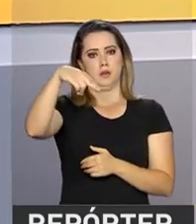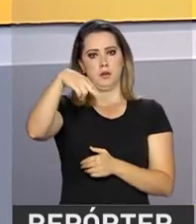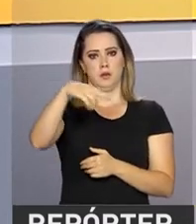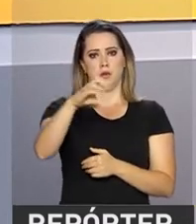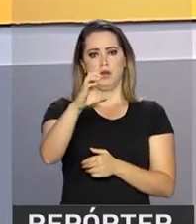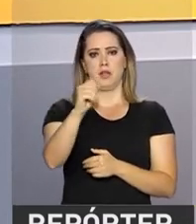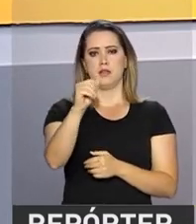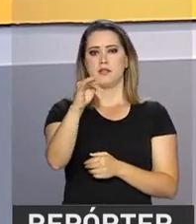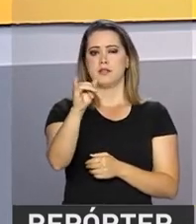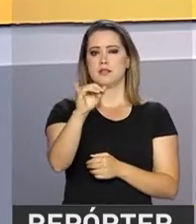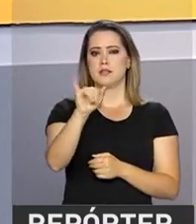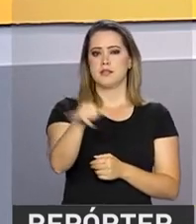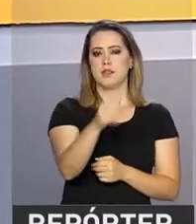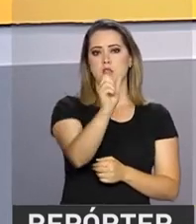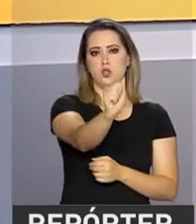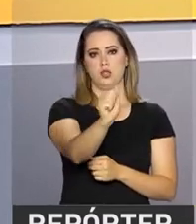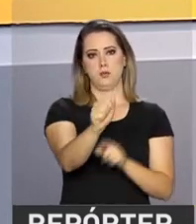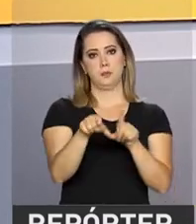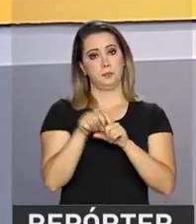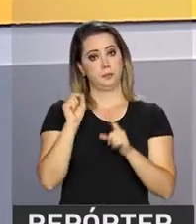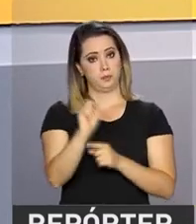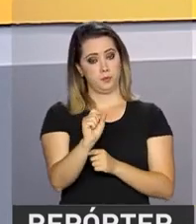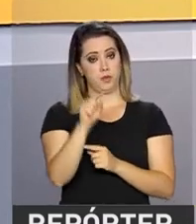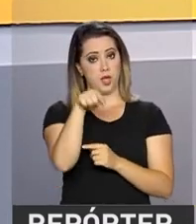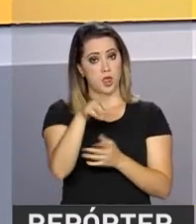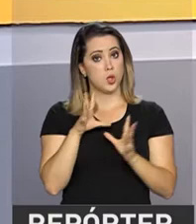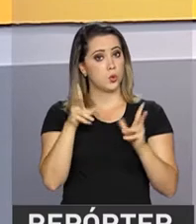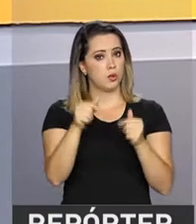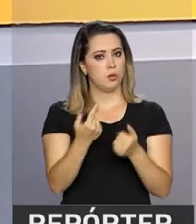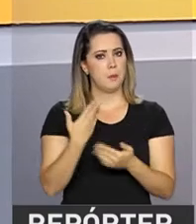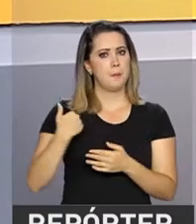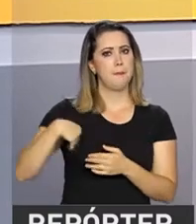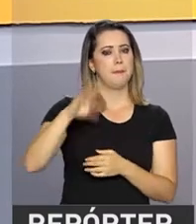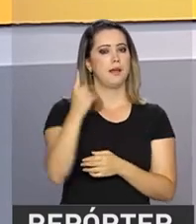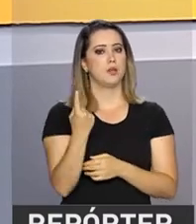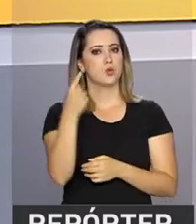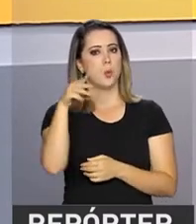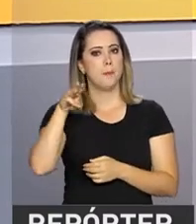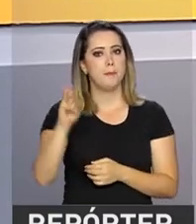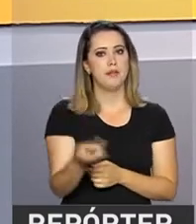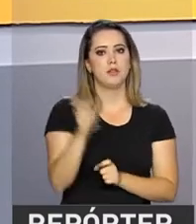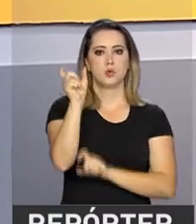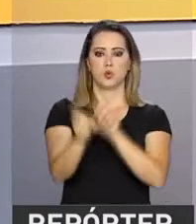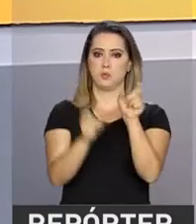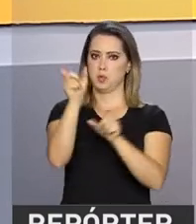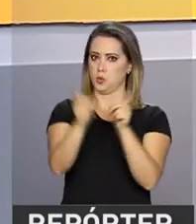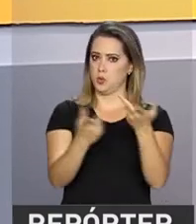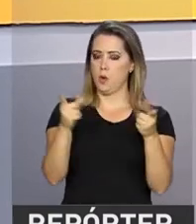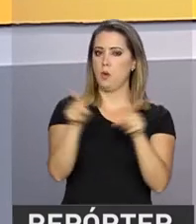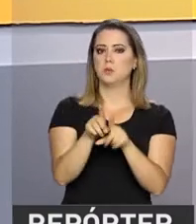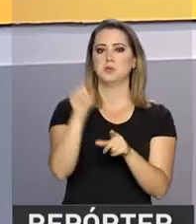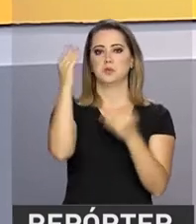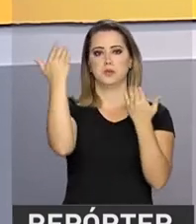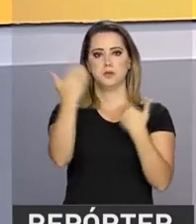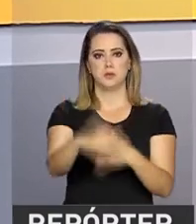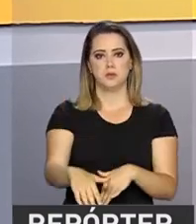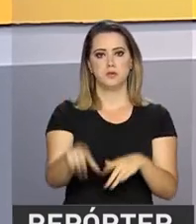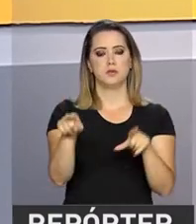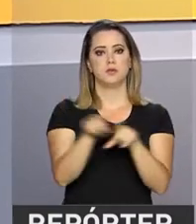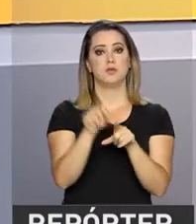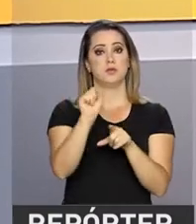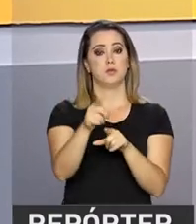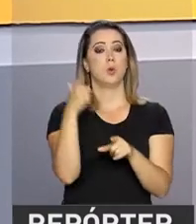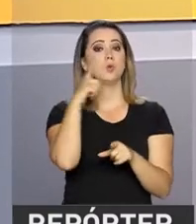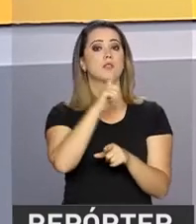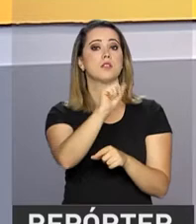competências de jovens e adultos eja desse total cerca de um milhão e duzentos mil candidatos farão